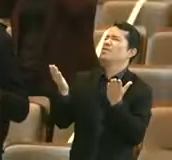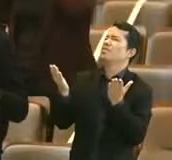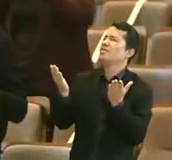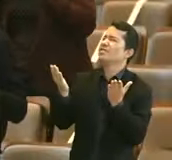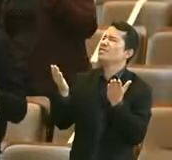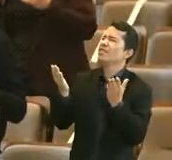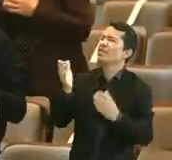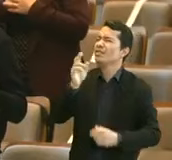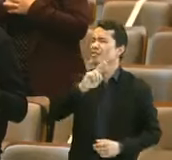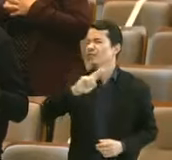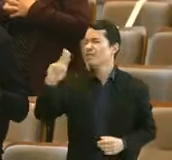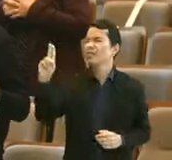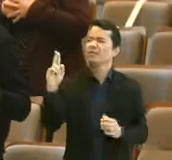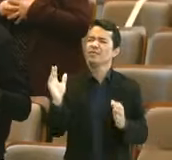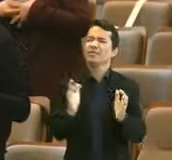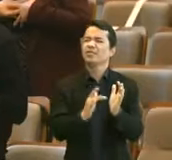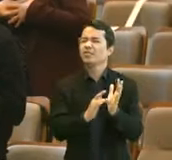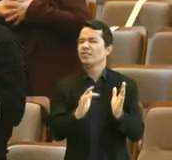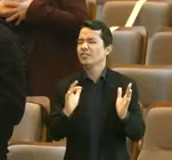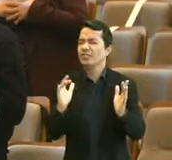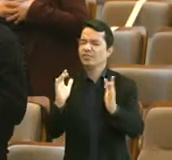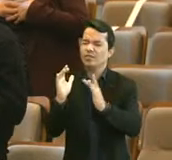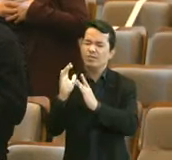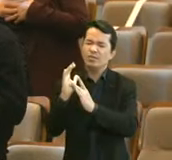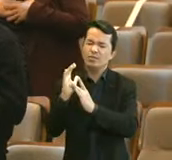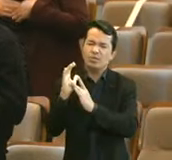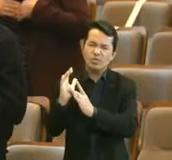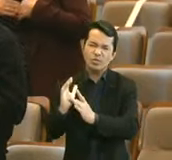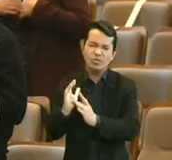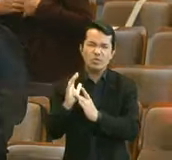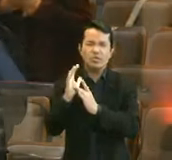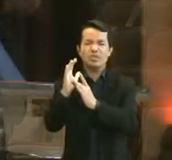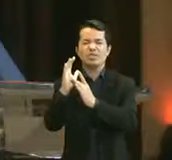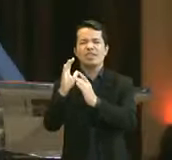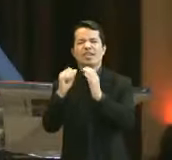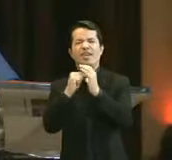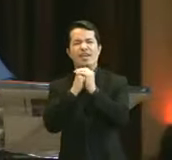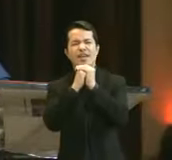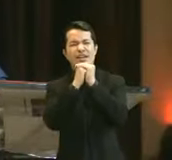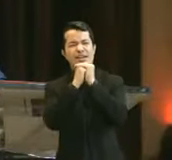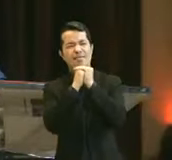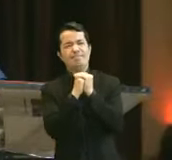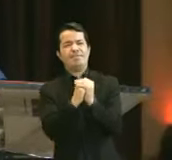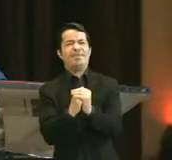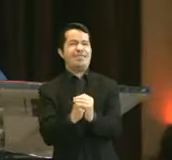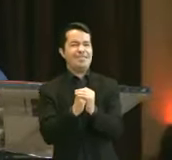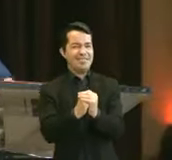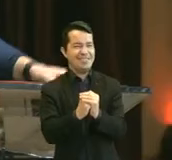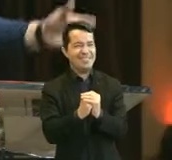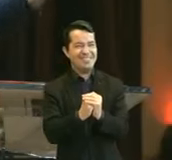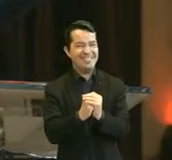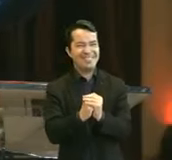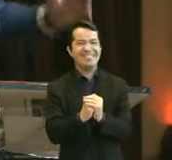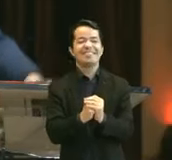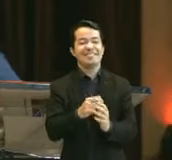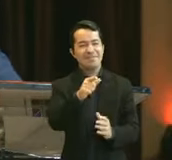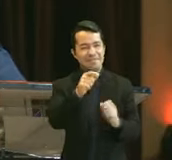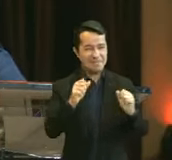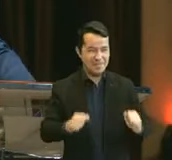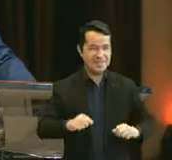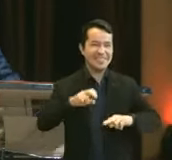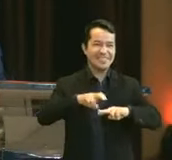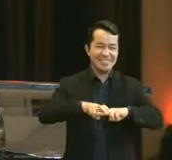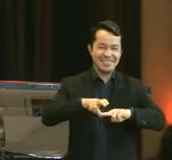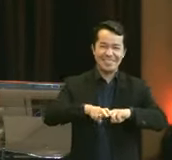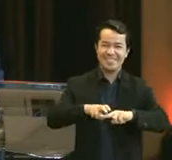hoje, em nome de Jesus. Amém, amém. Você pode sentar no